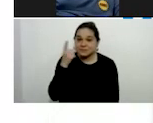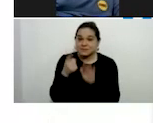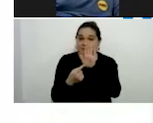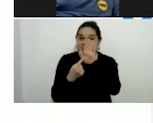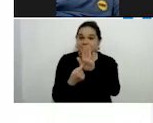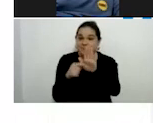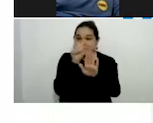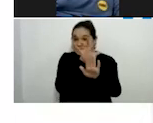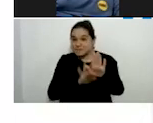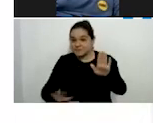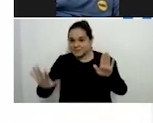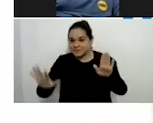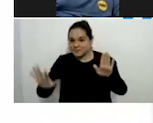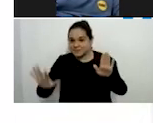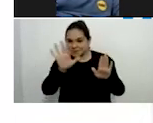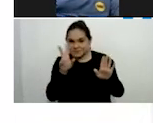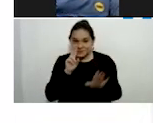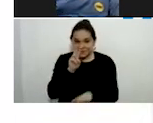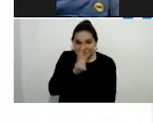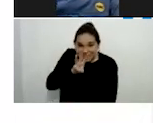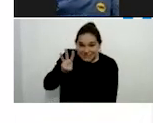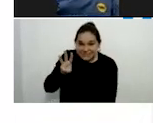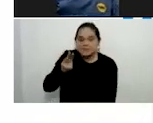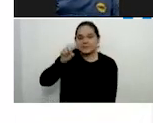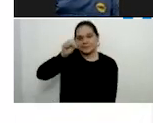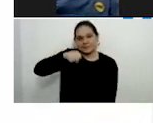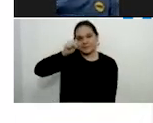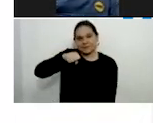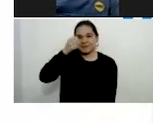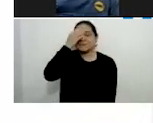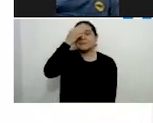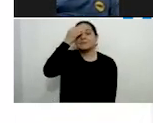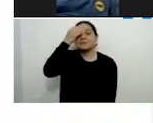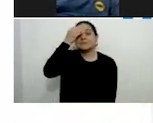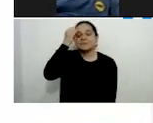Tá aparecendo o site? Ah, sim. Então, beleza. Bom,